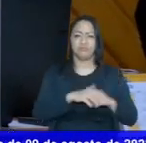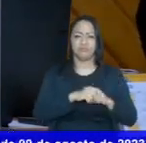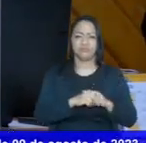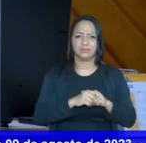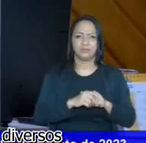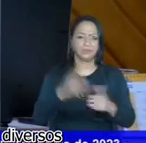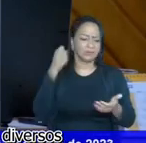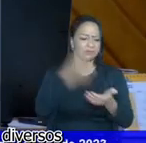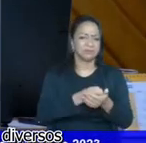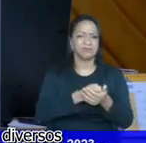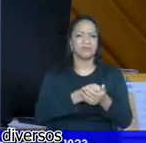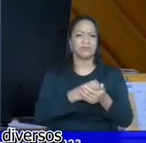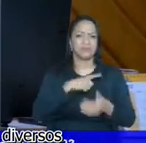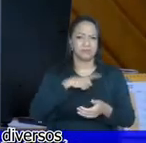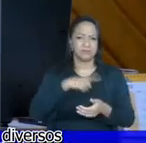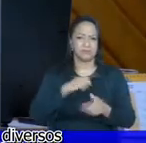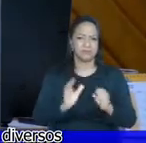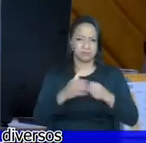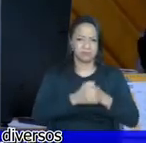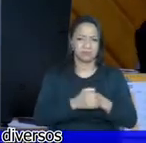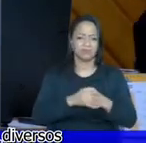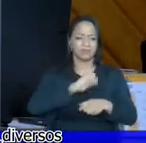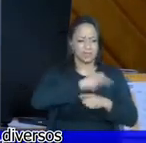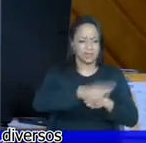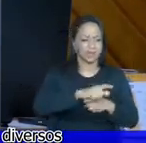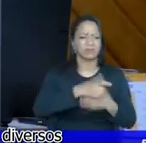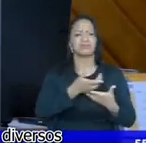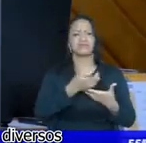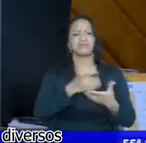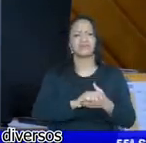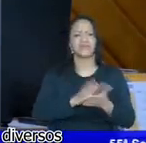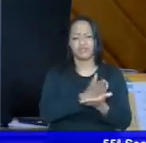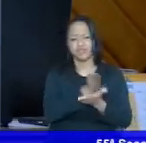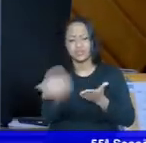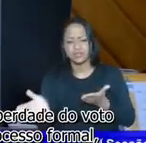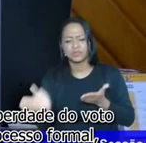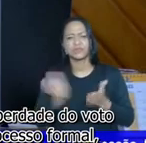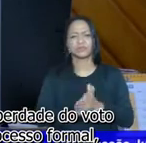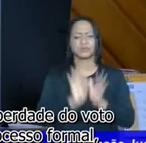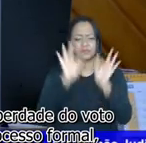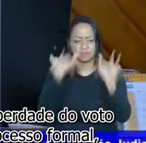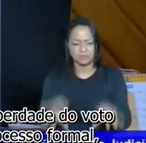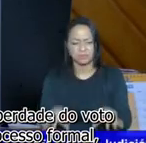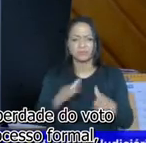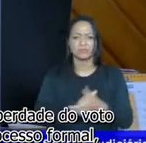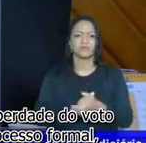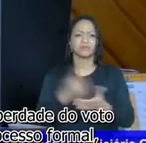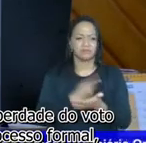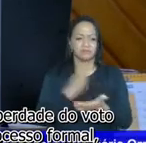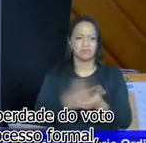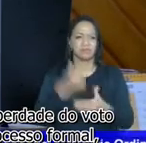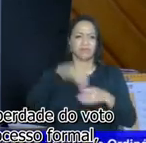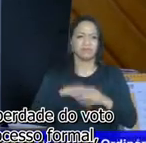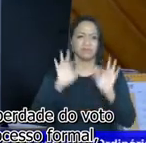gastos que reside a omissão, o abuso, o desvio de finalidade e diversos ilícitos eleitorais que, ao final,